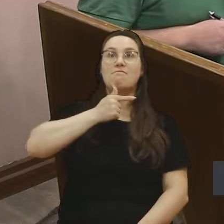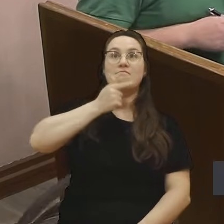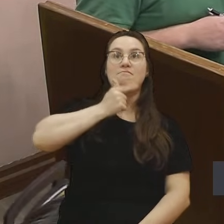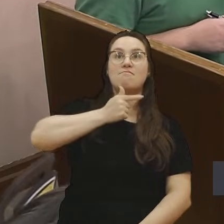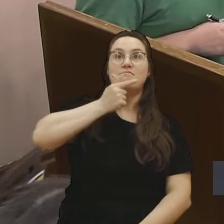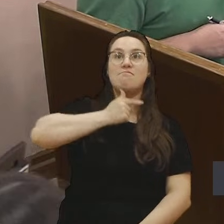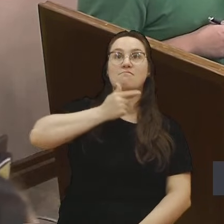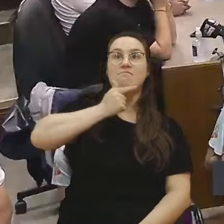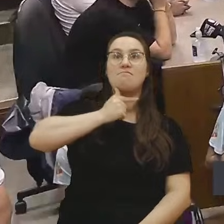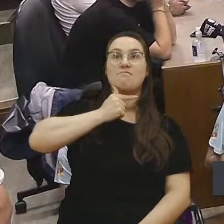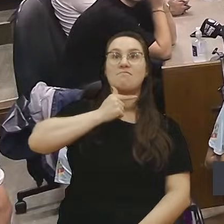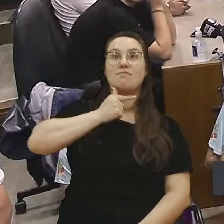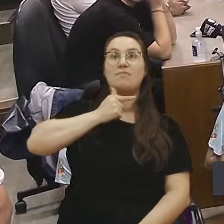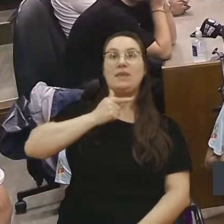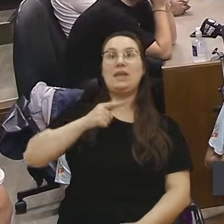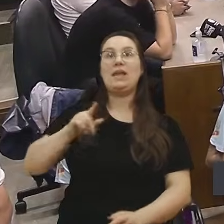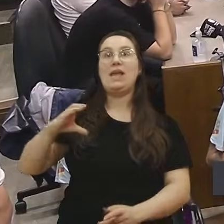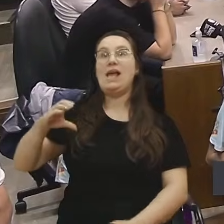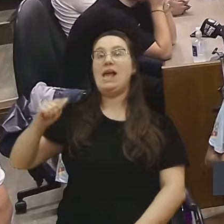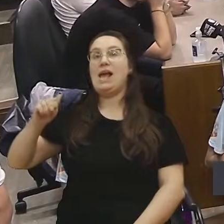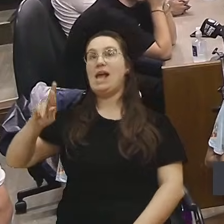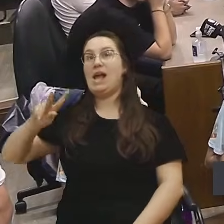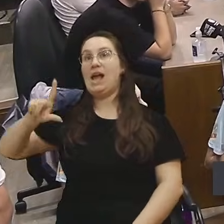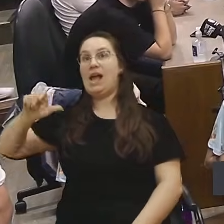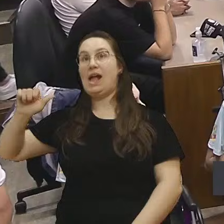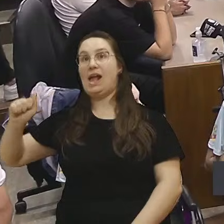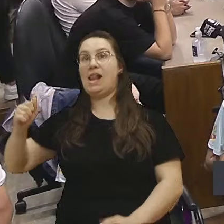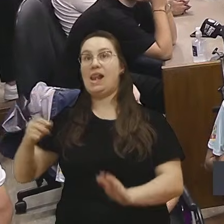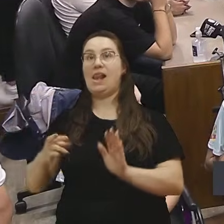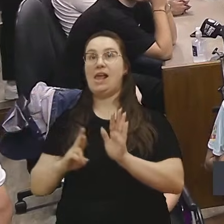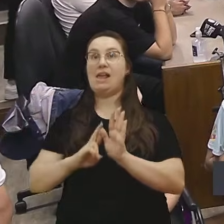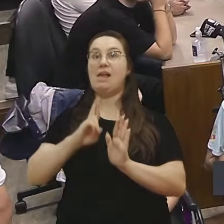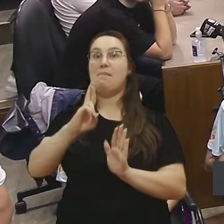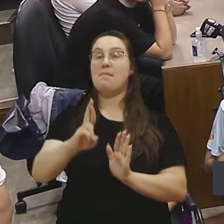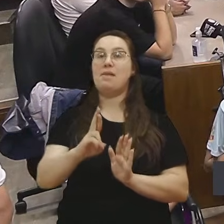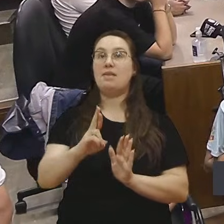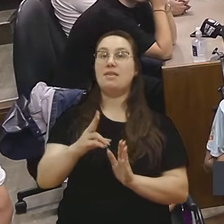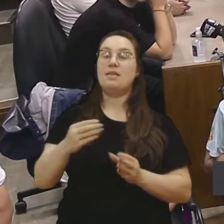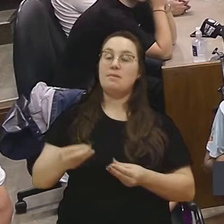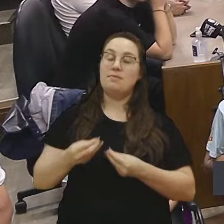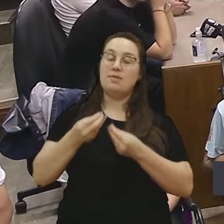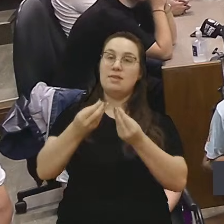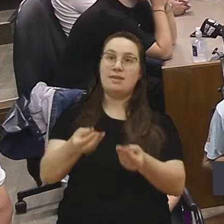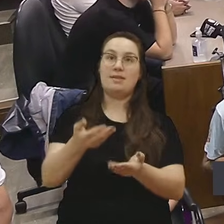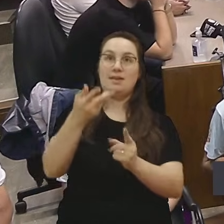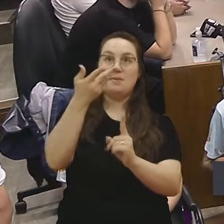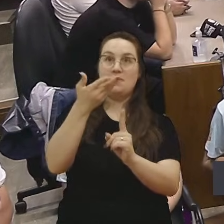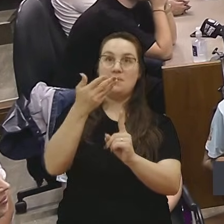e a Carla Preto, que representa a federação, para fazer aqui a entrega.